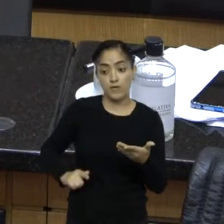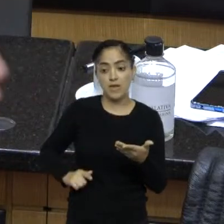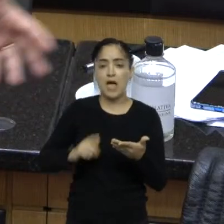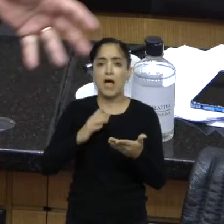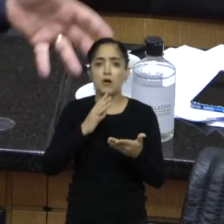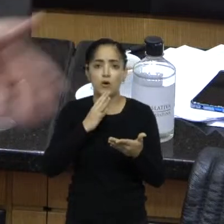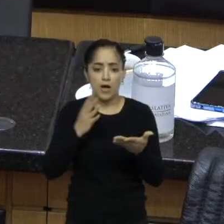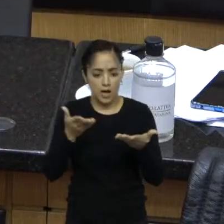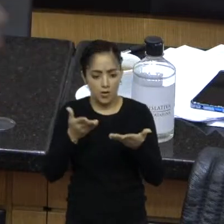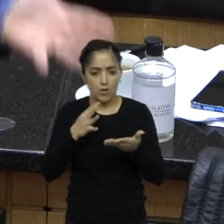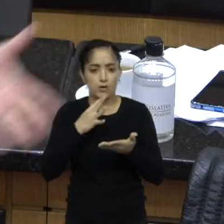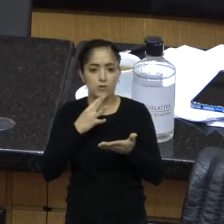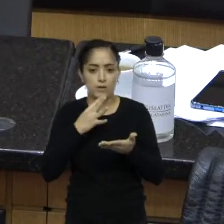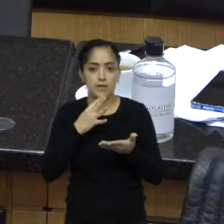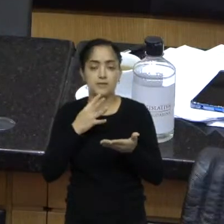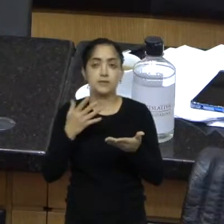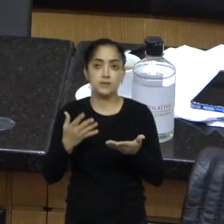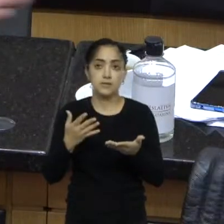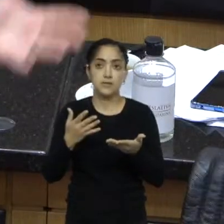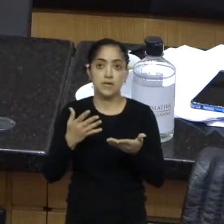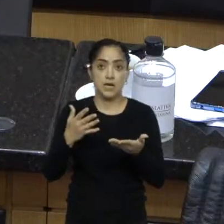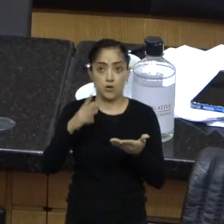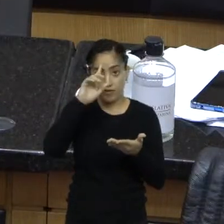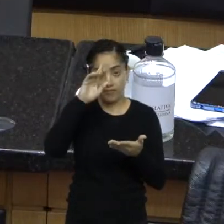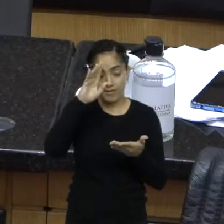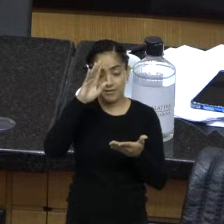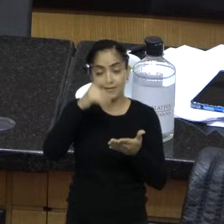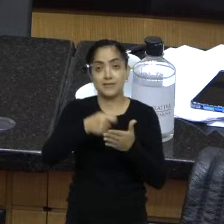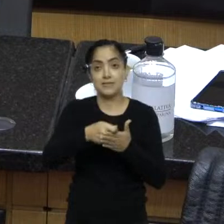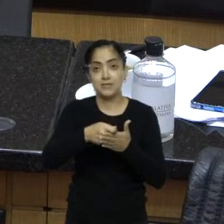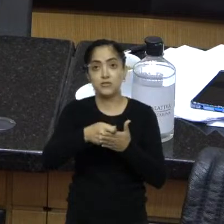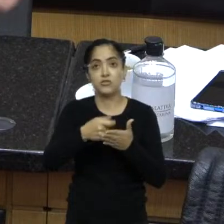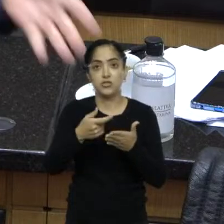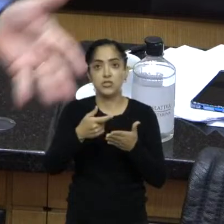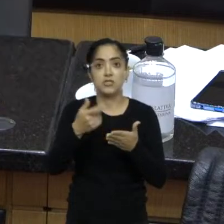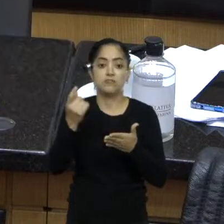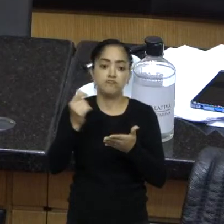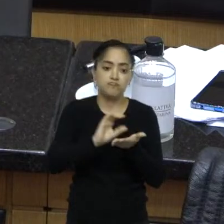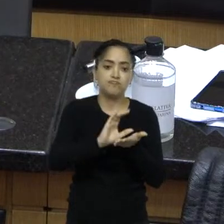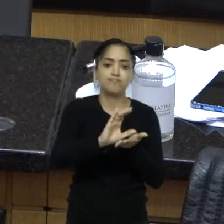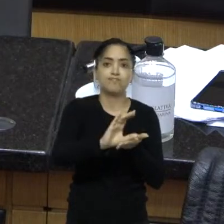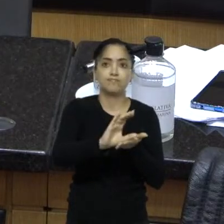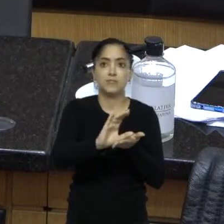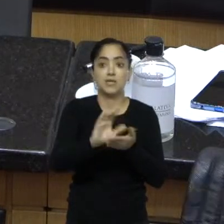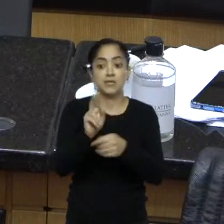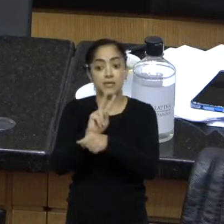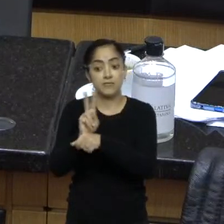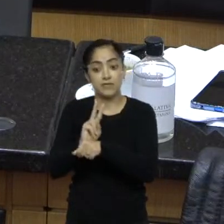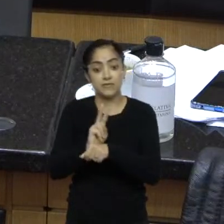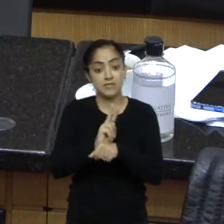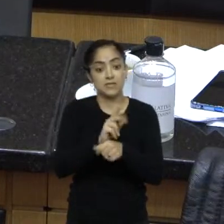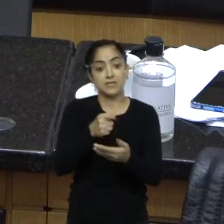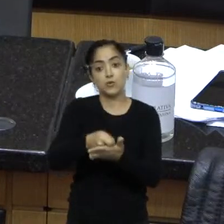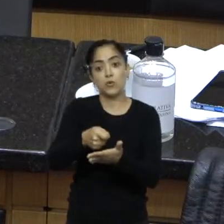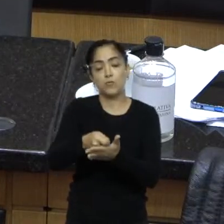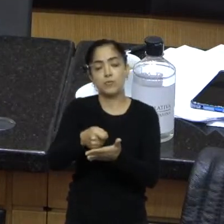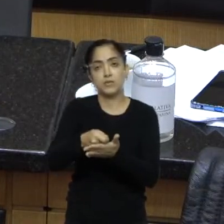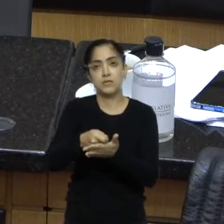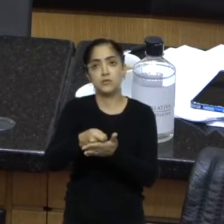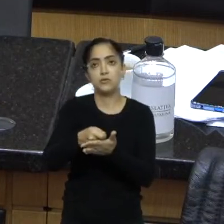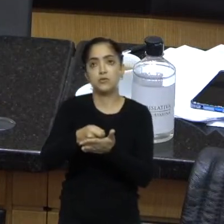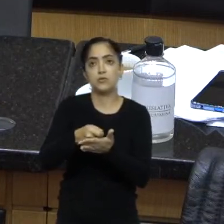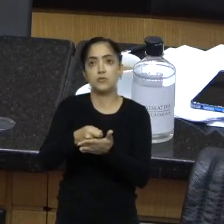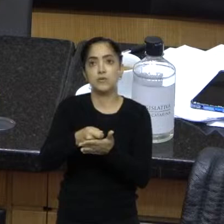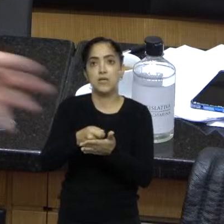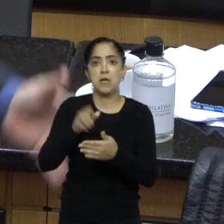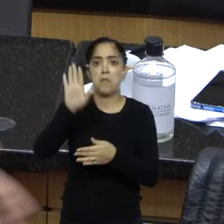situação, diz ele que vai tomar providências e vai fazer alguns investimentos, e nós vamos ter que ficar fiscalizando isso e cobrando isso, porque realmente, de promessas,